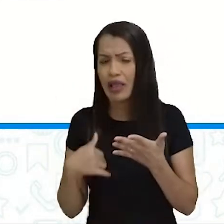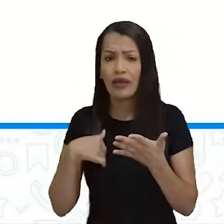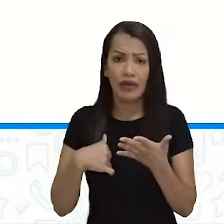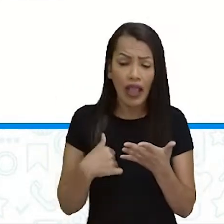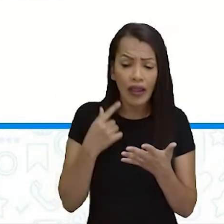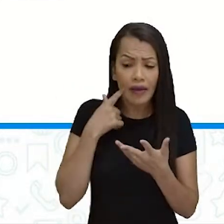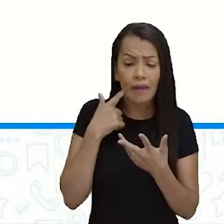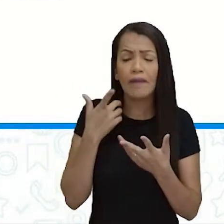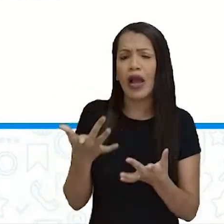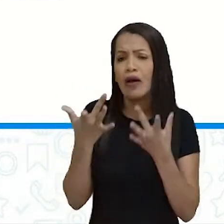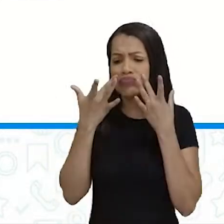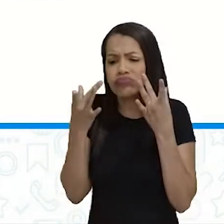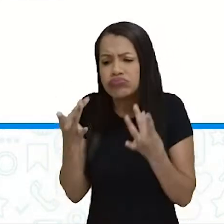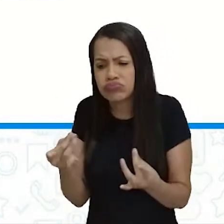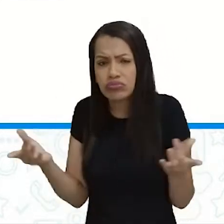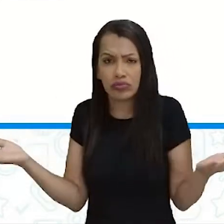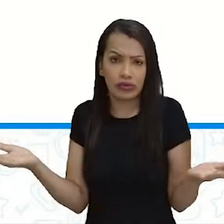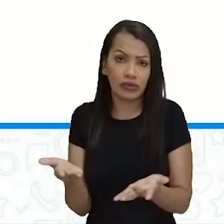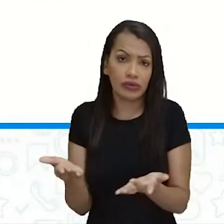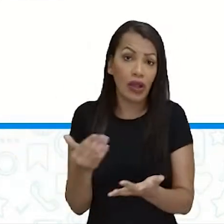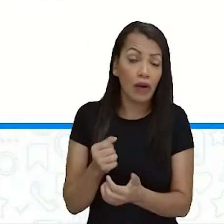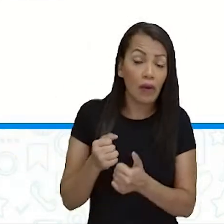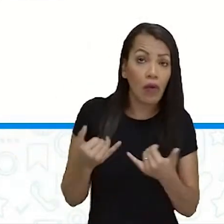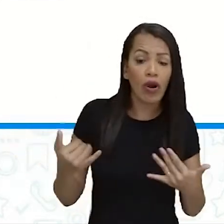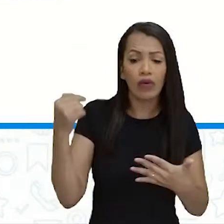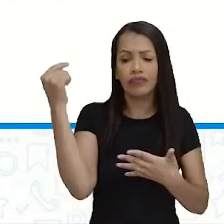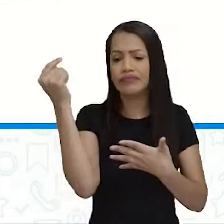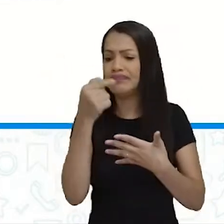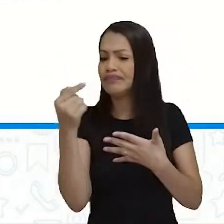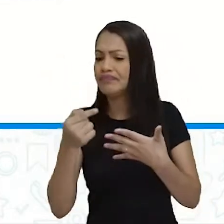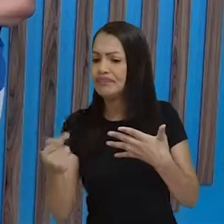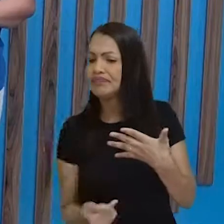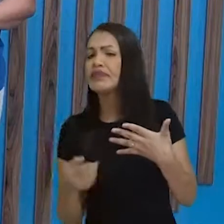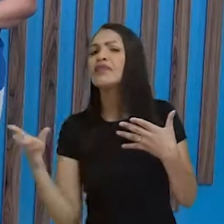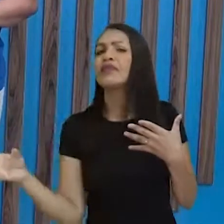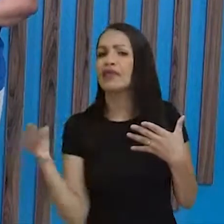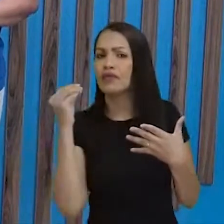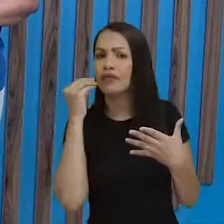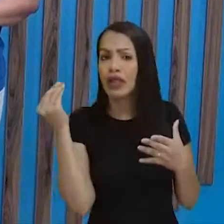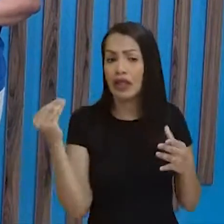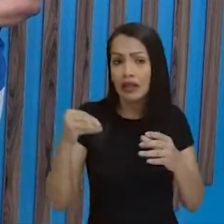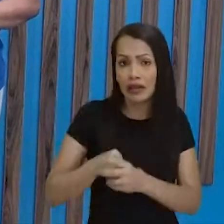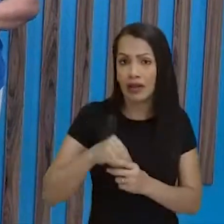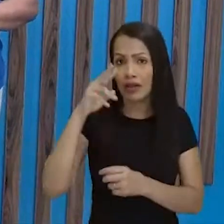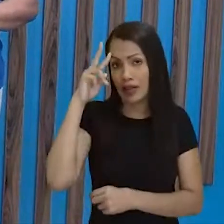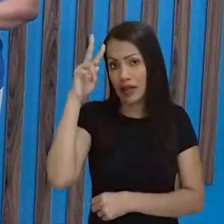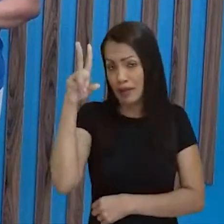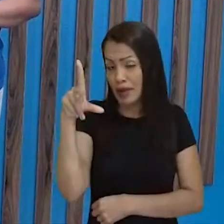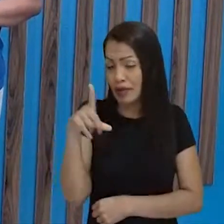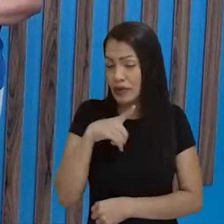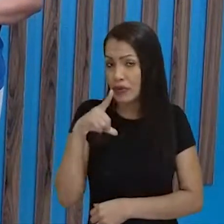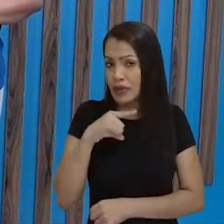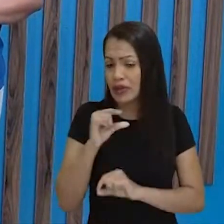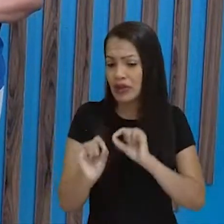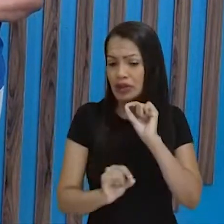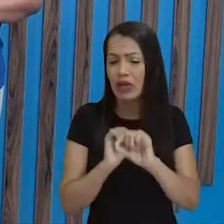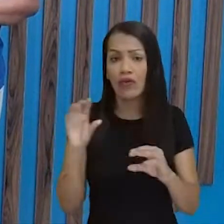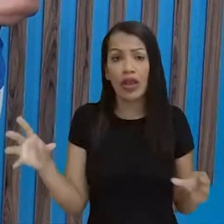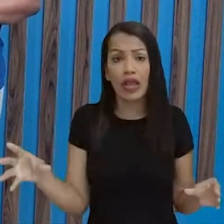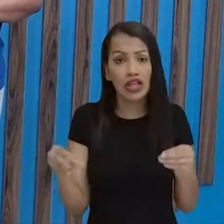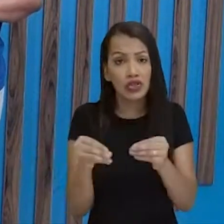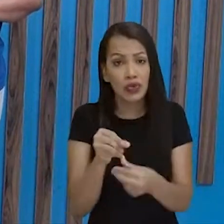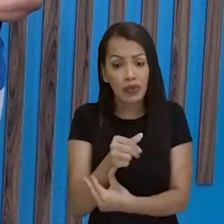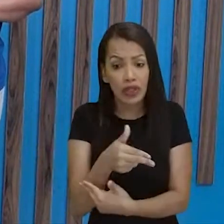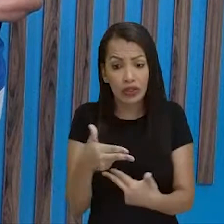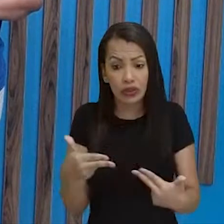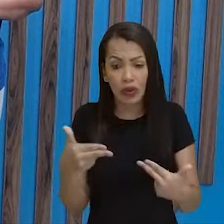prestar atenção agora. Quais são esses elementos? O que é que compõe? Tá ok? E aí, lembrando que nós estamos falando de resumo dos fatos